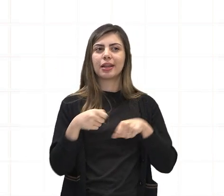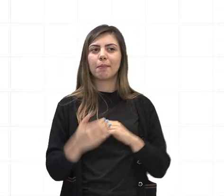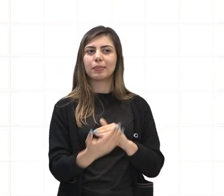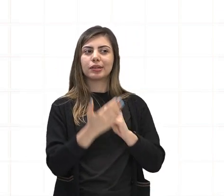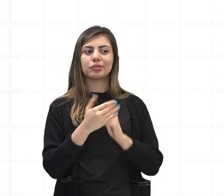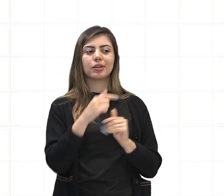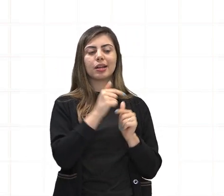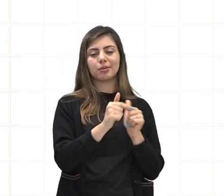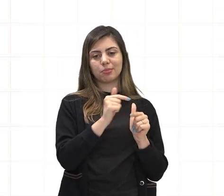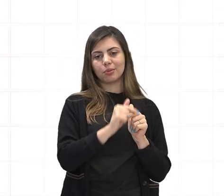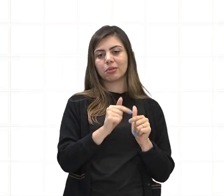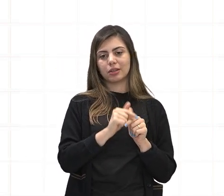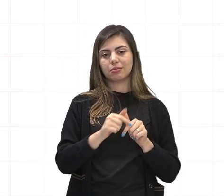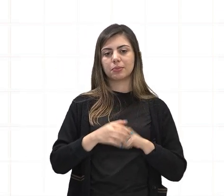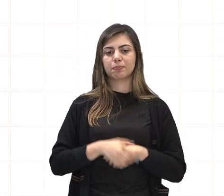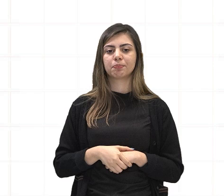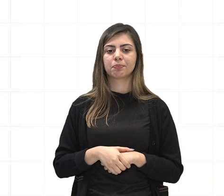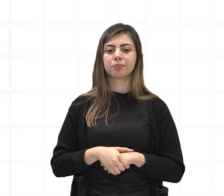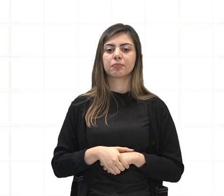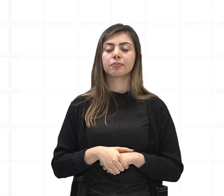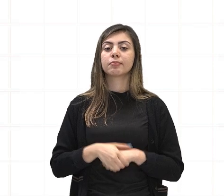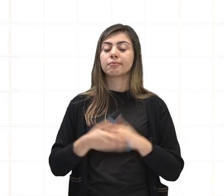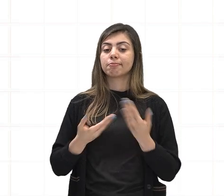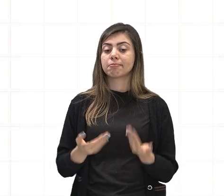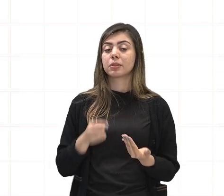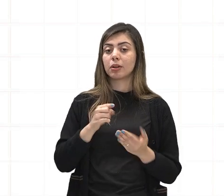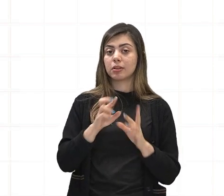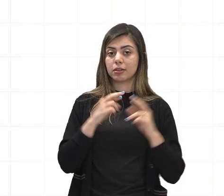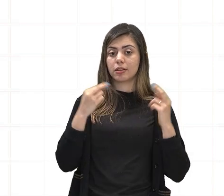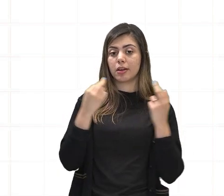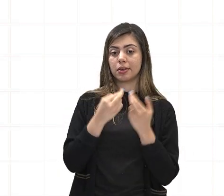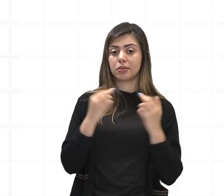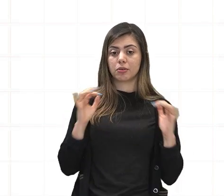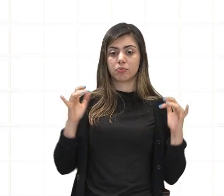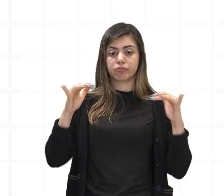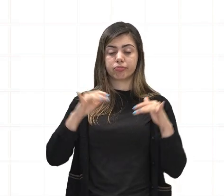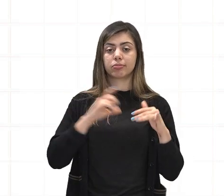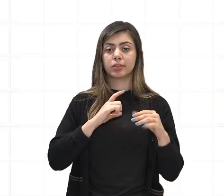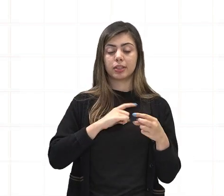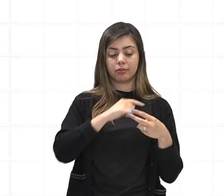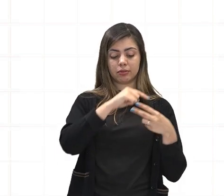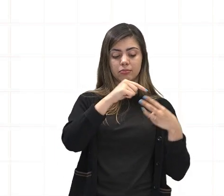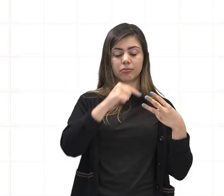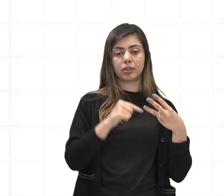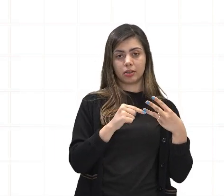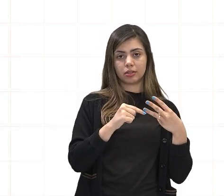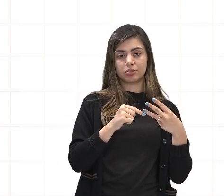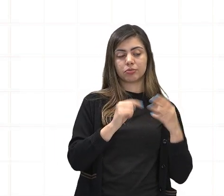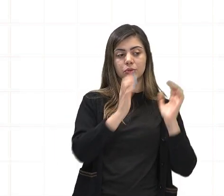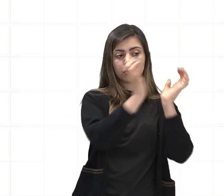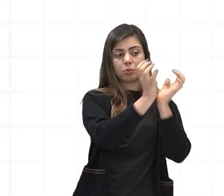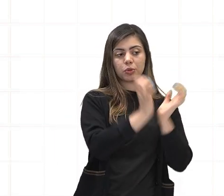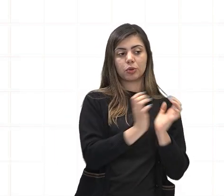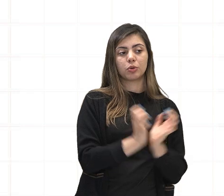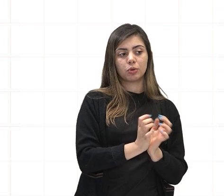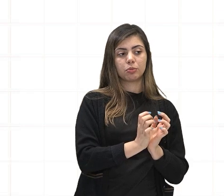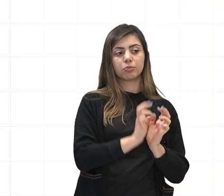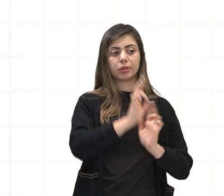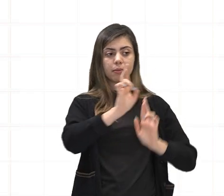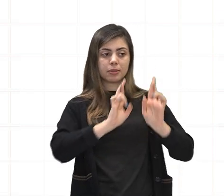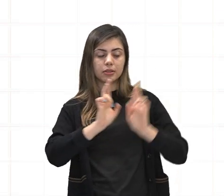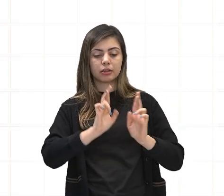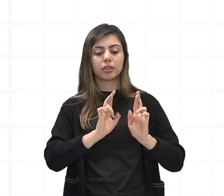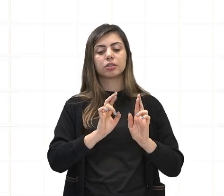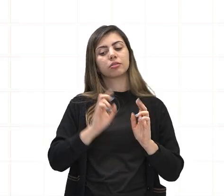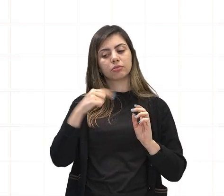esperança para resolver os problemas do país. Esta assembleia reunia representantes dos 3 estados da sociedade francesa, onde